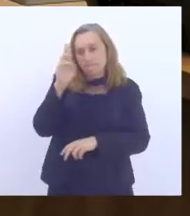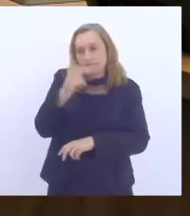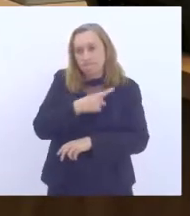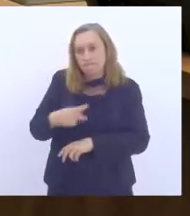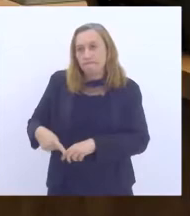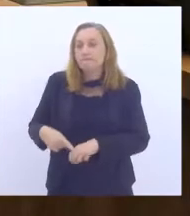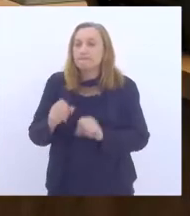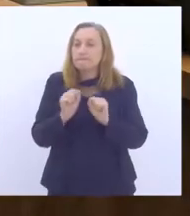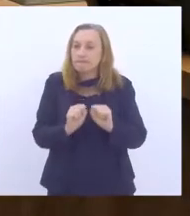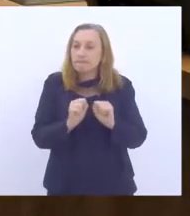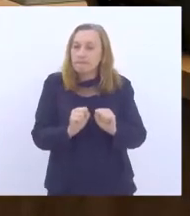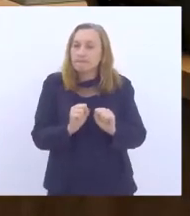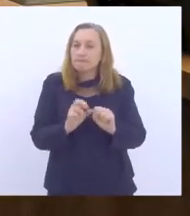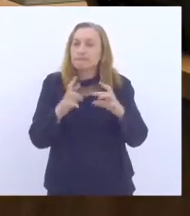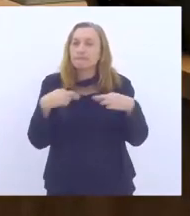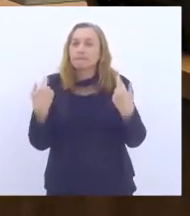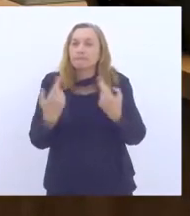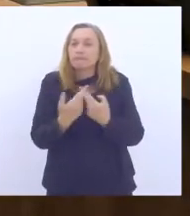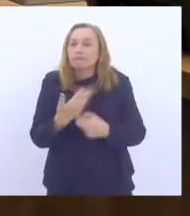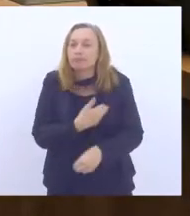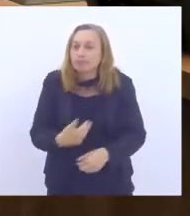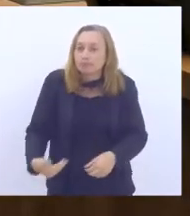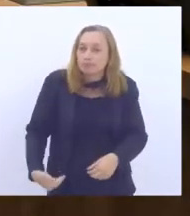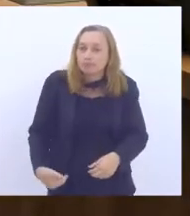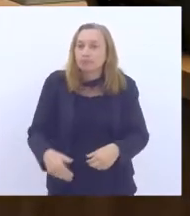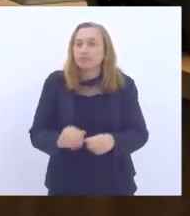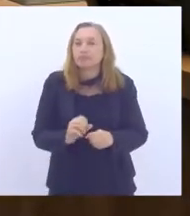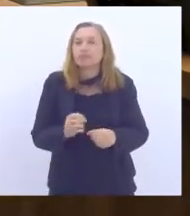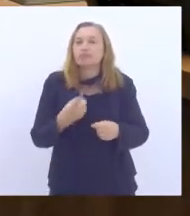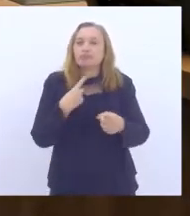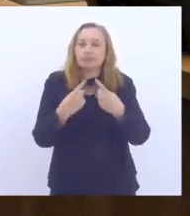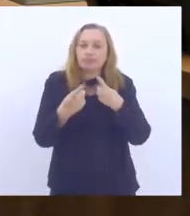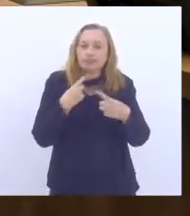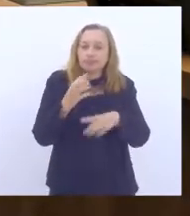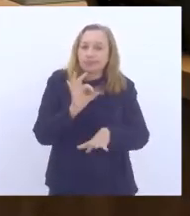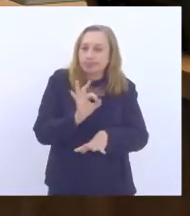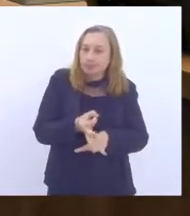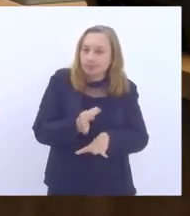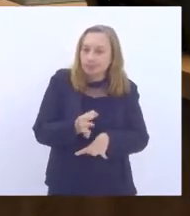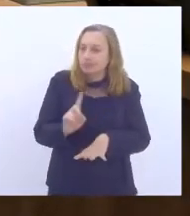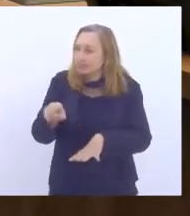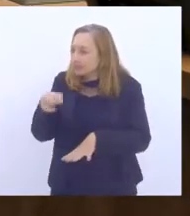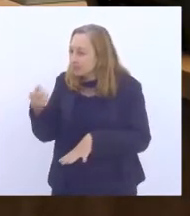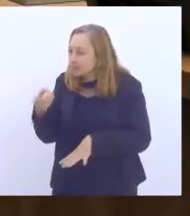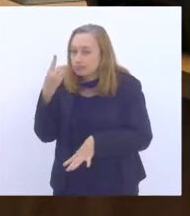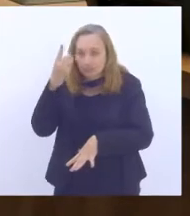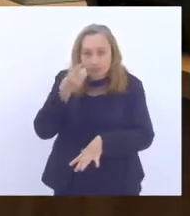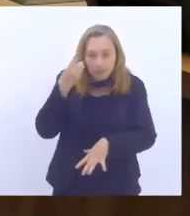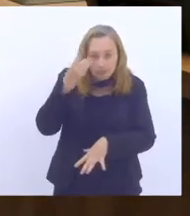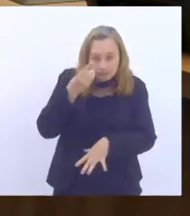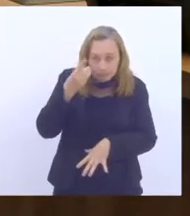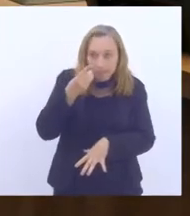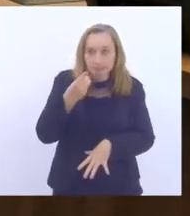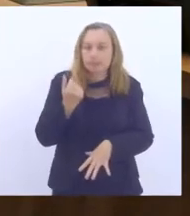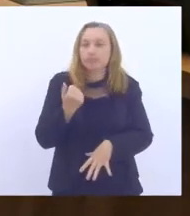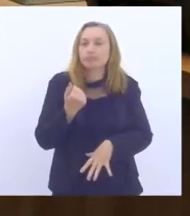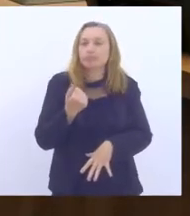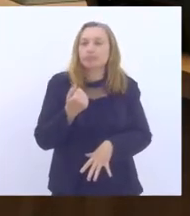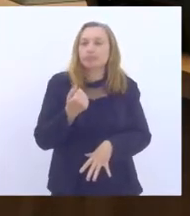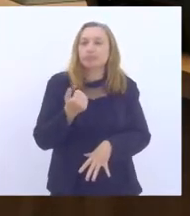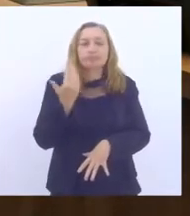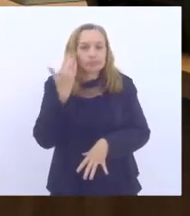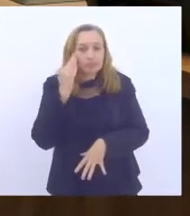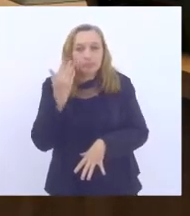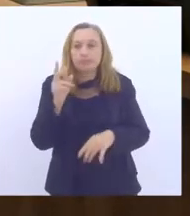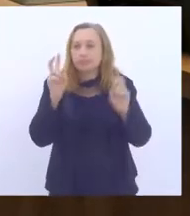é que a gente possa fazer um audiência pública fazer o debate concreto outros deputados CD a questão é a